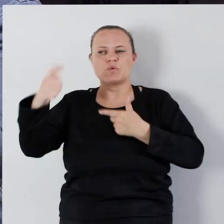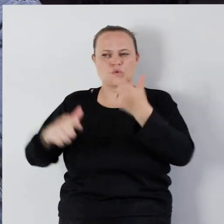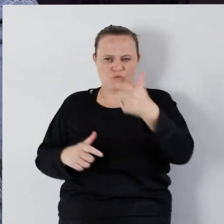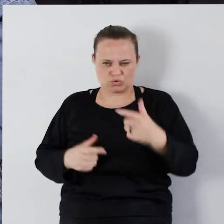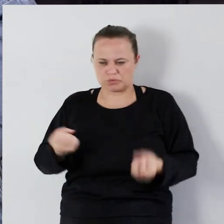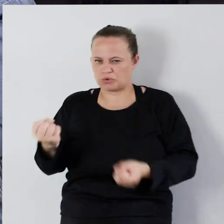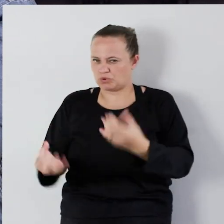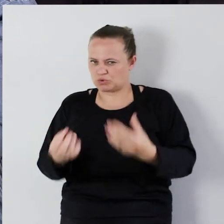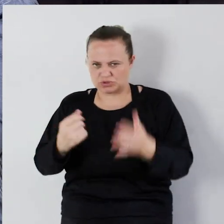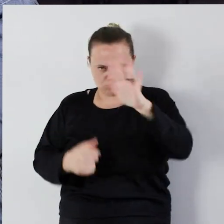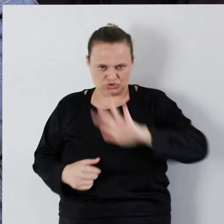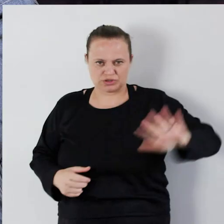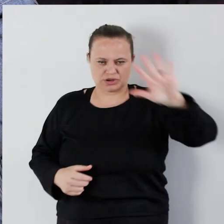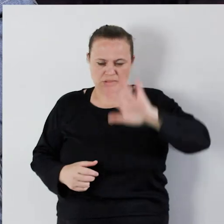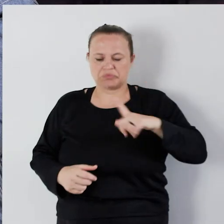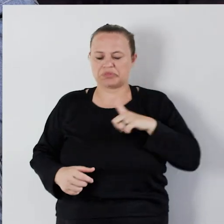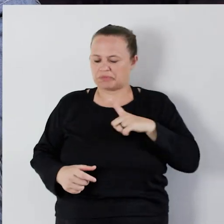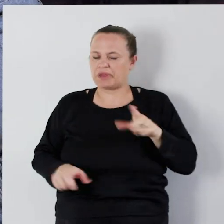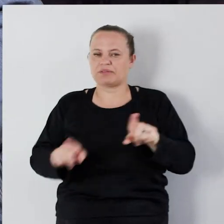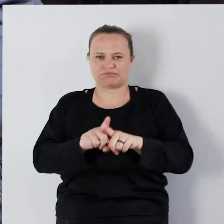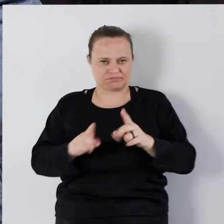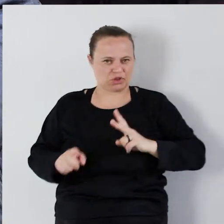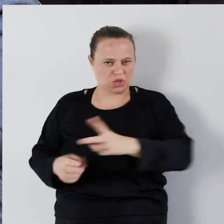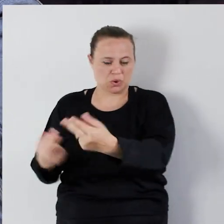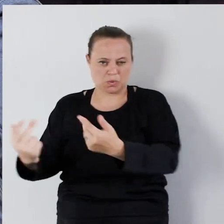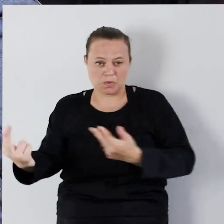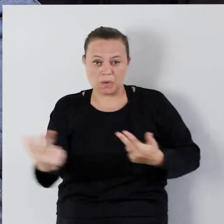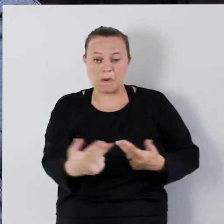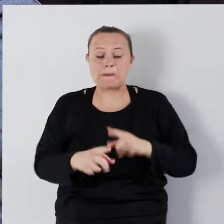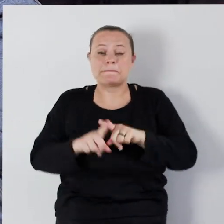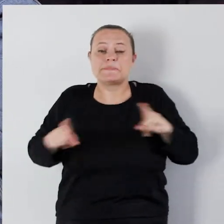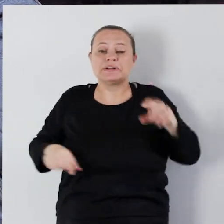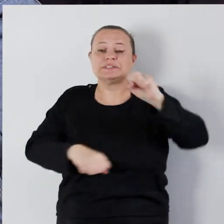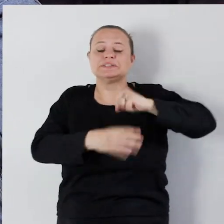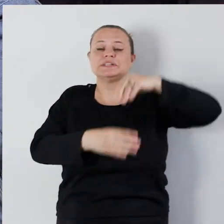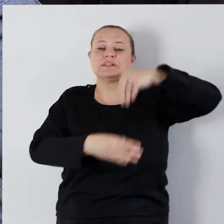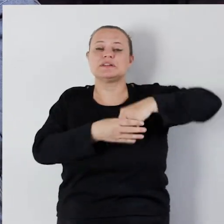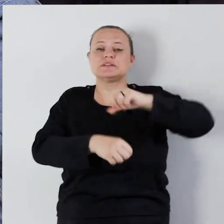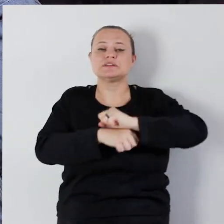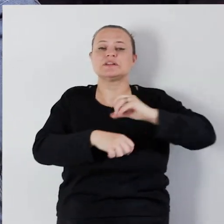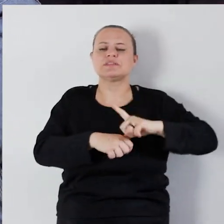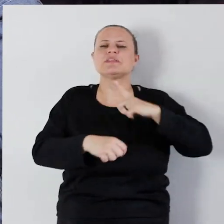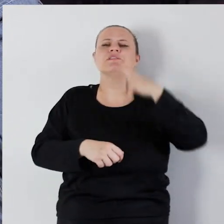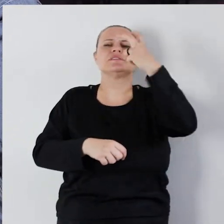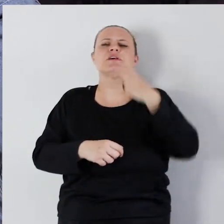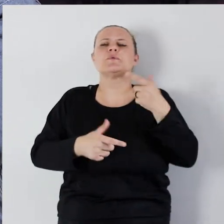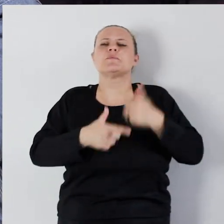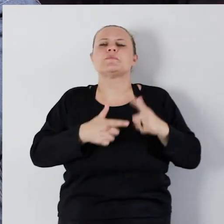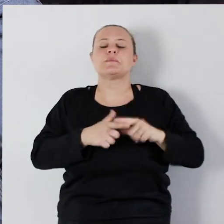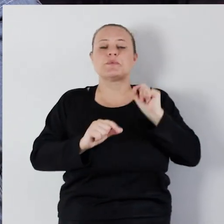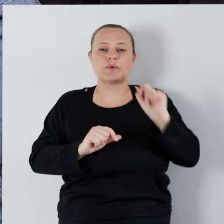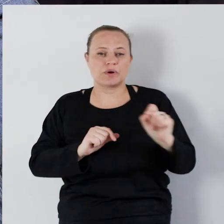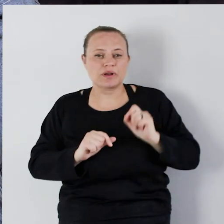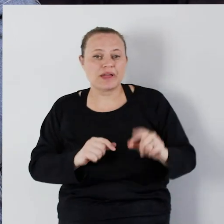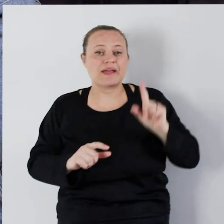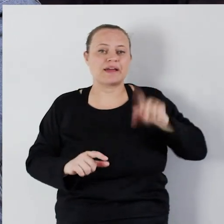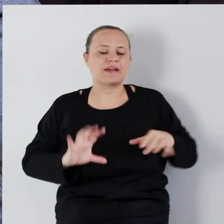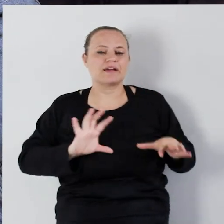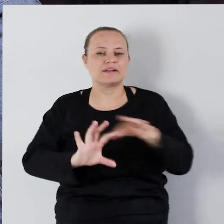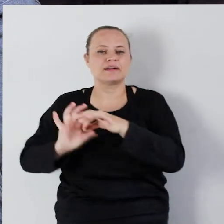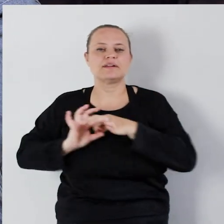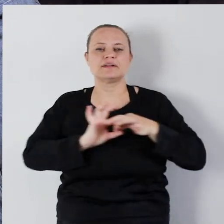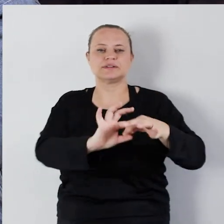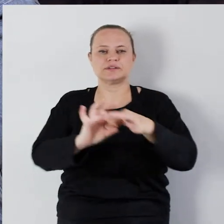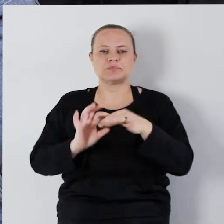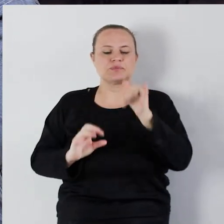mas poderia dar exemplo em outras, assim, dialogando com produtores e gestores de todo o Brasil, isso se repete,